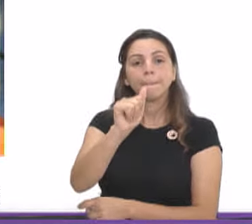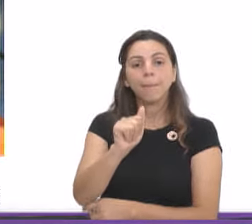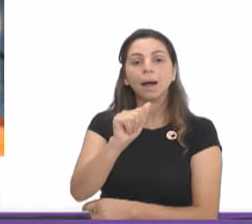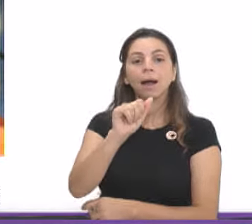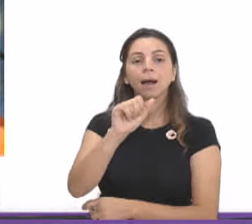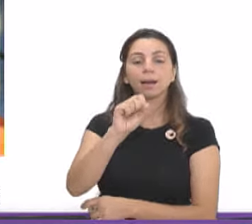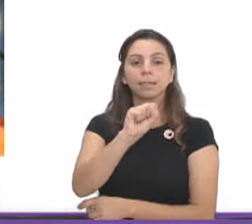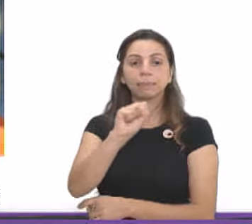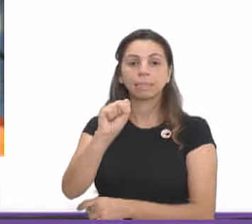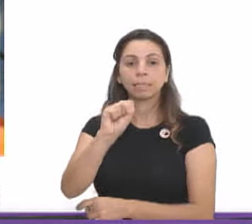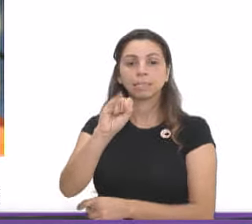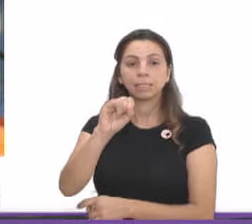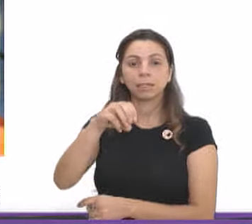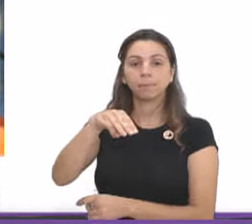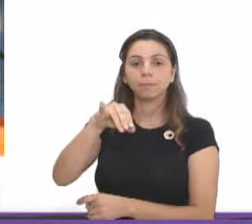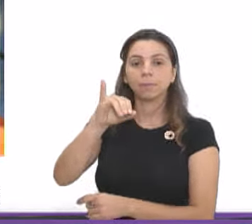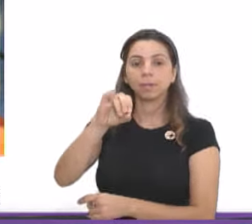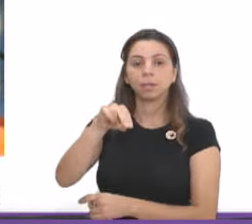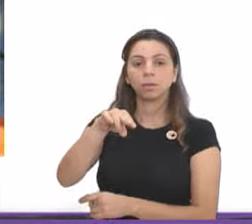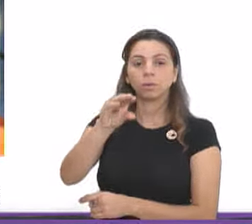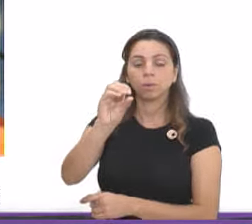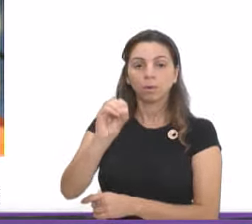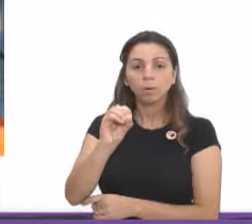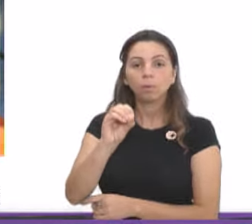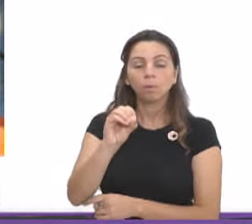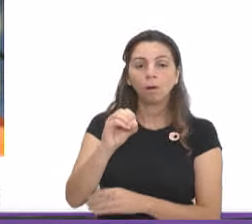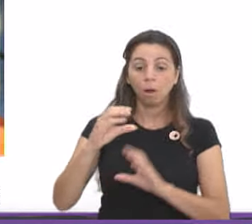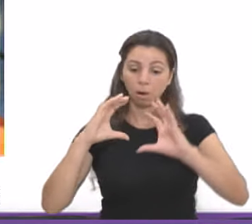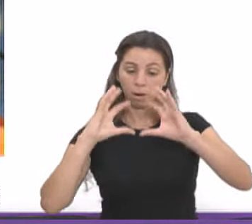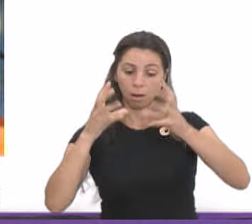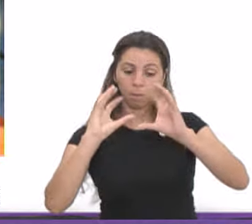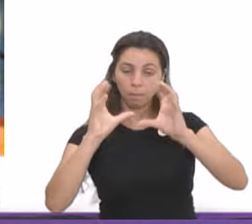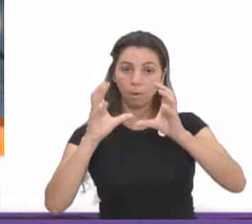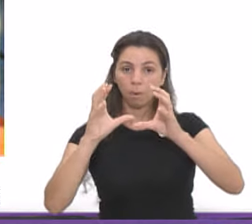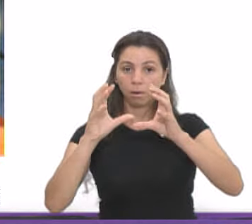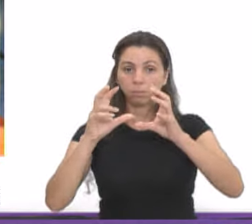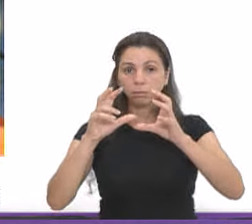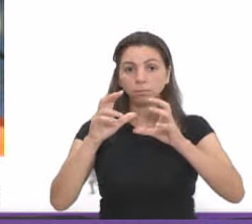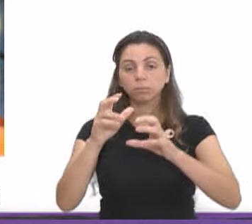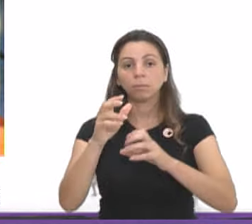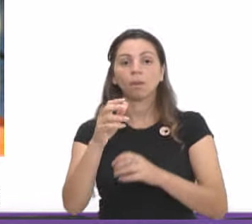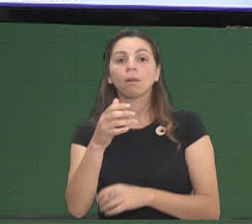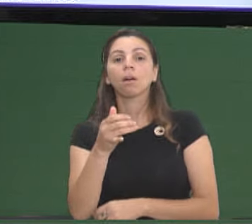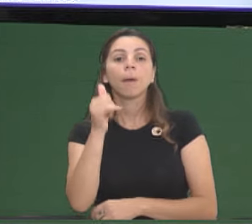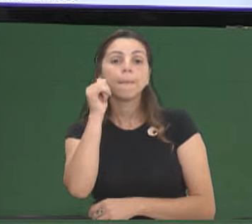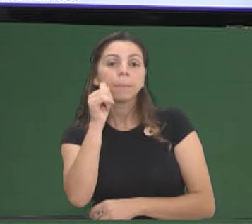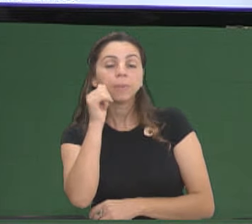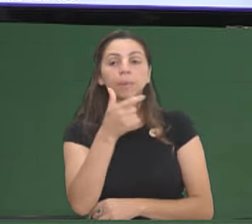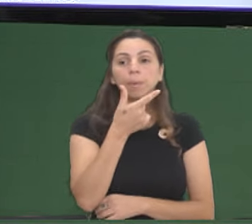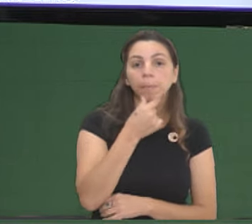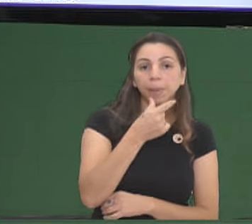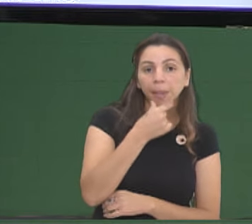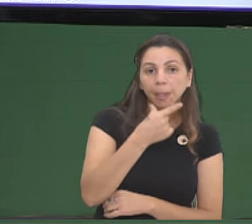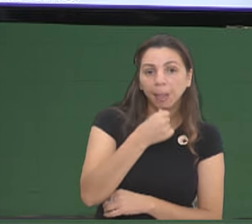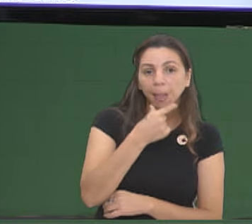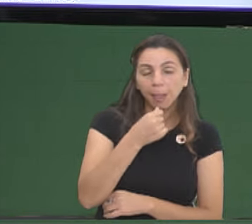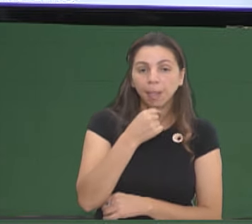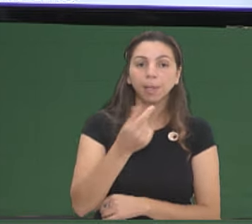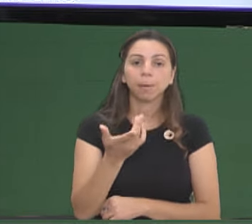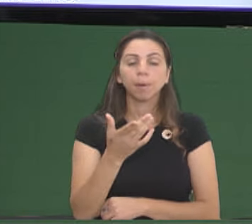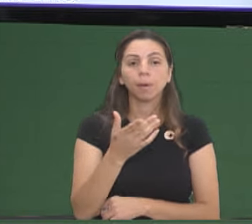passada alternadamente entre meninos e meninas, o que é comum, né, quando a gente está numa fase inicial, que só os meninos